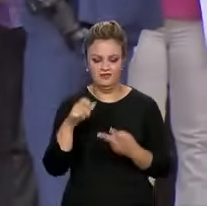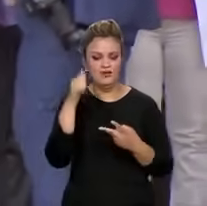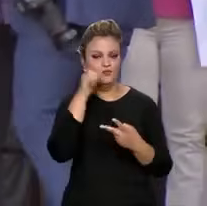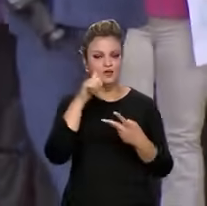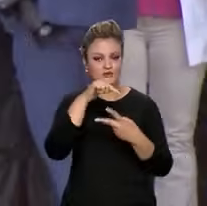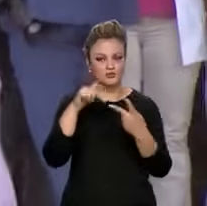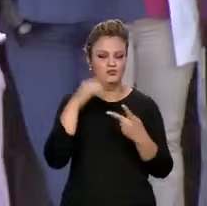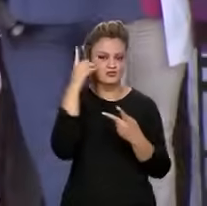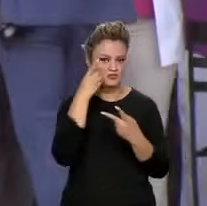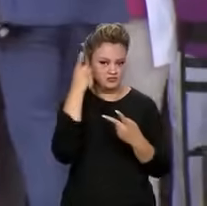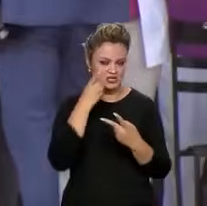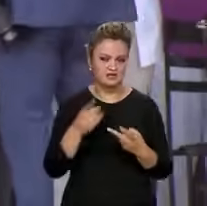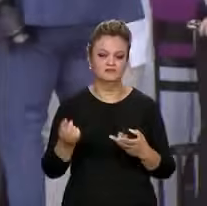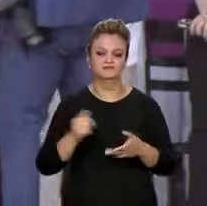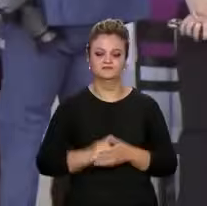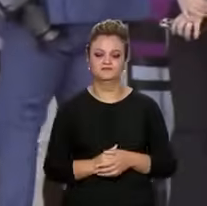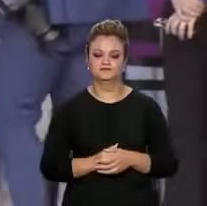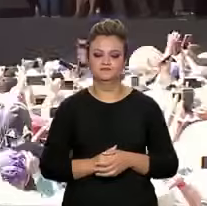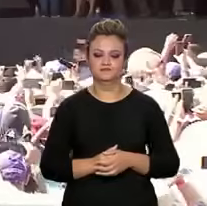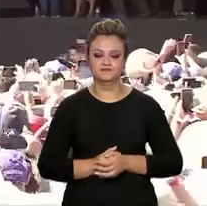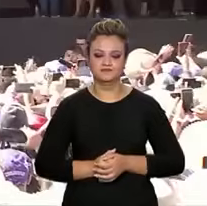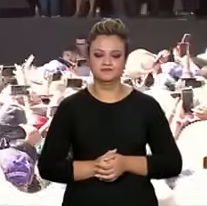reginete Bispo